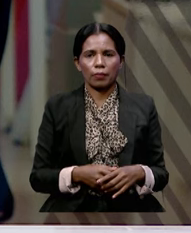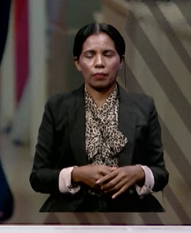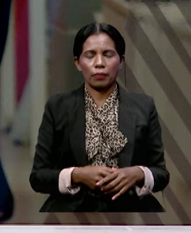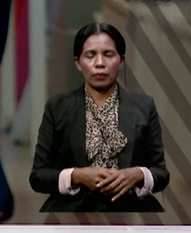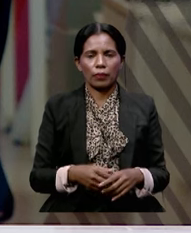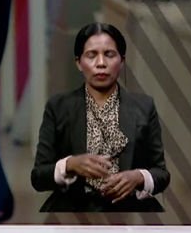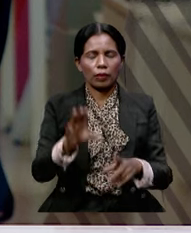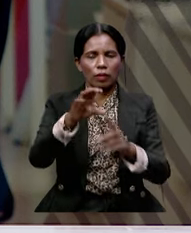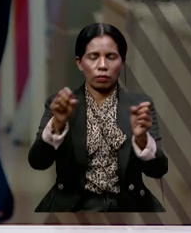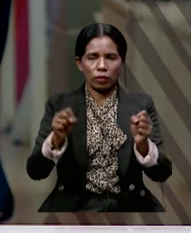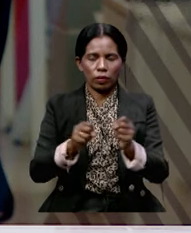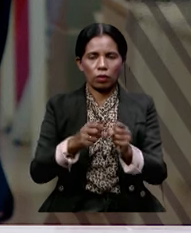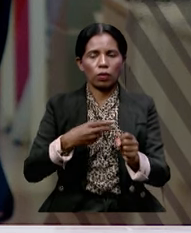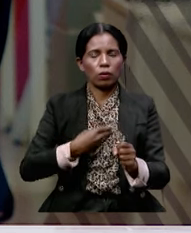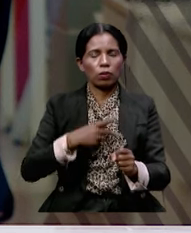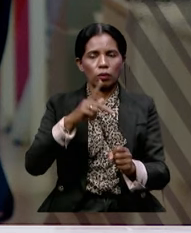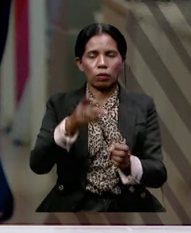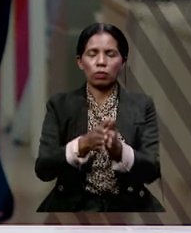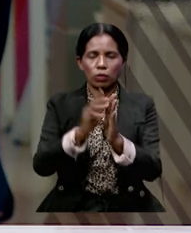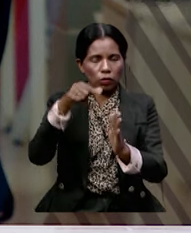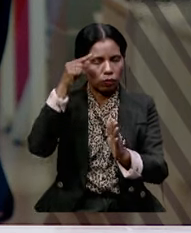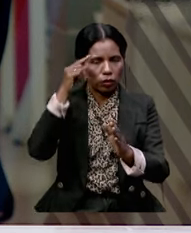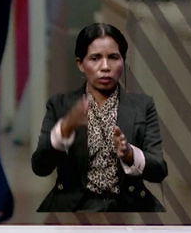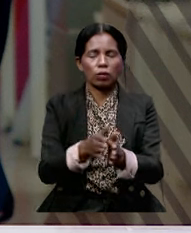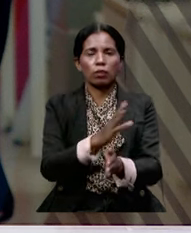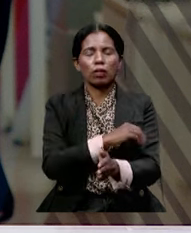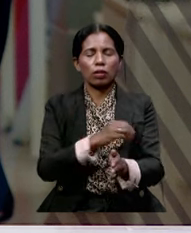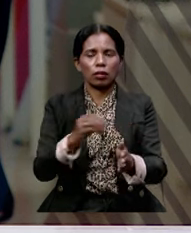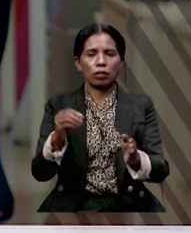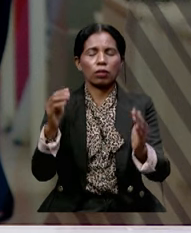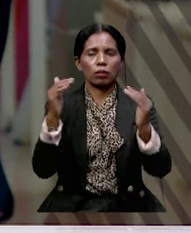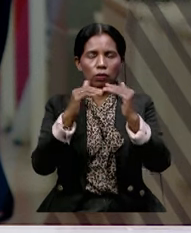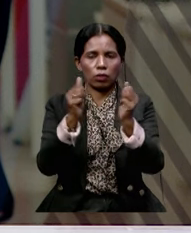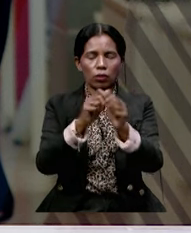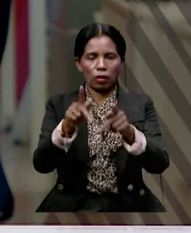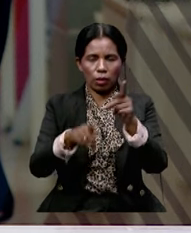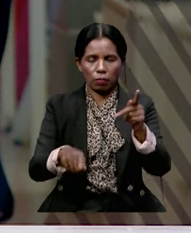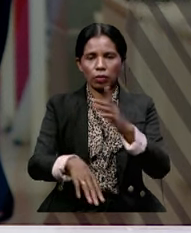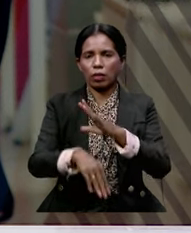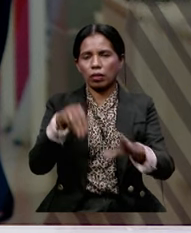Autoridade local se colocou com o seu governo ao longo do diálogo com a comunidade antes do despejo.